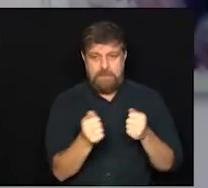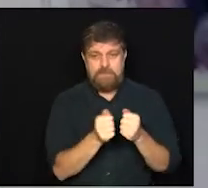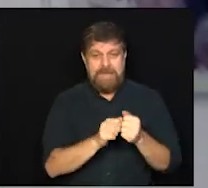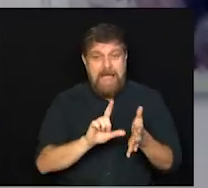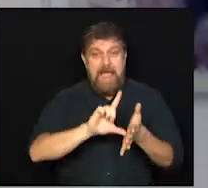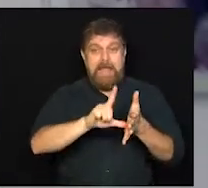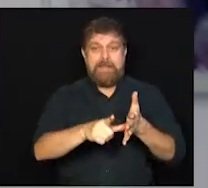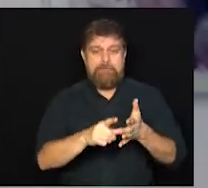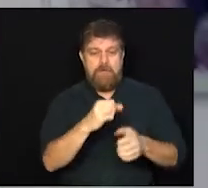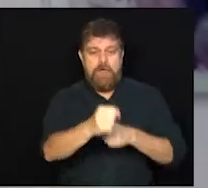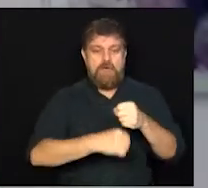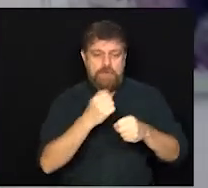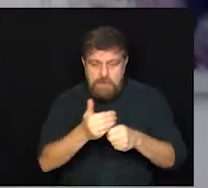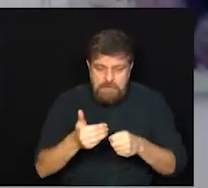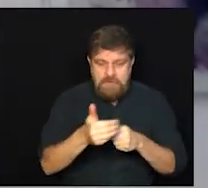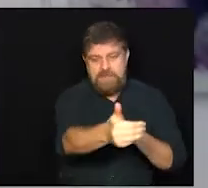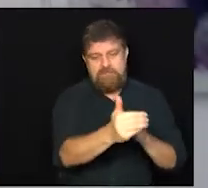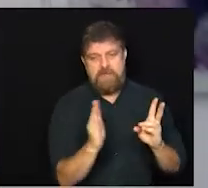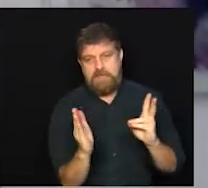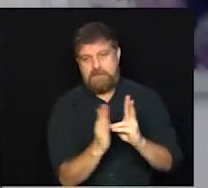vem.